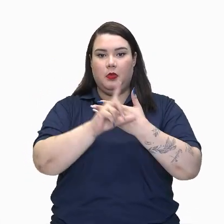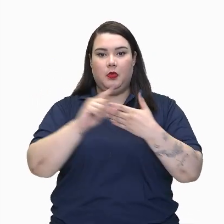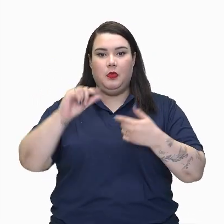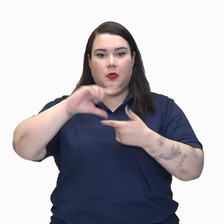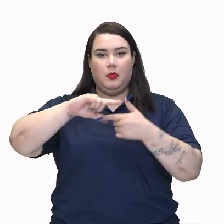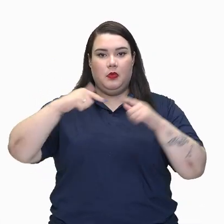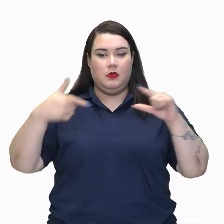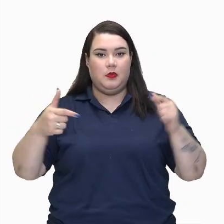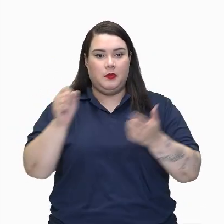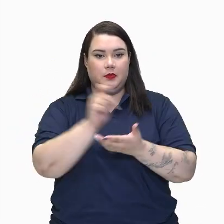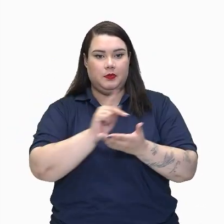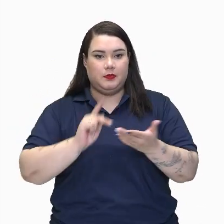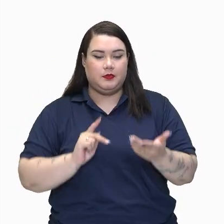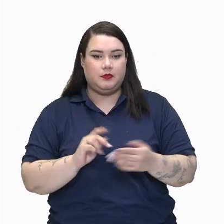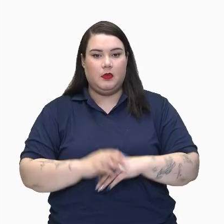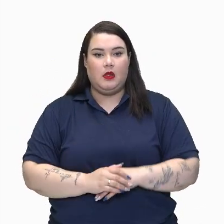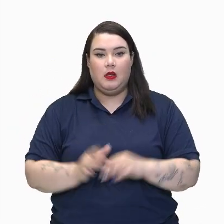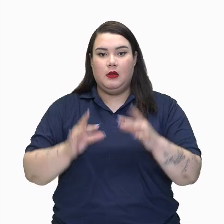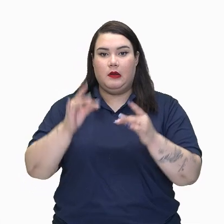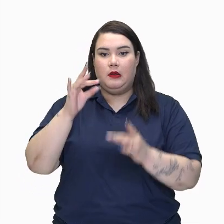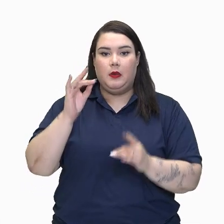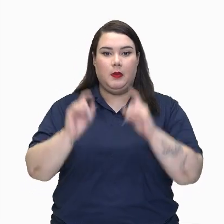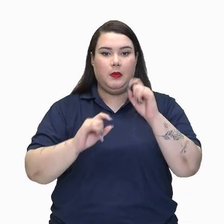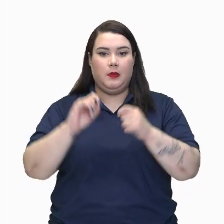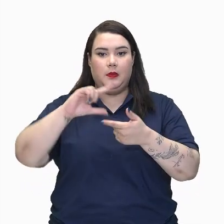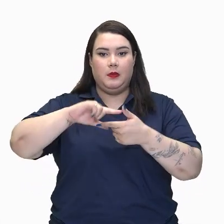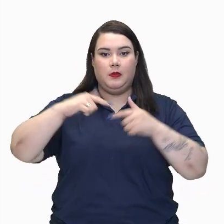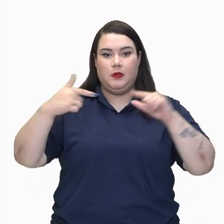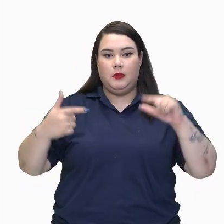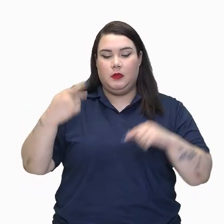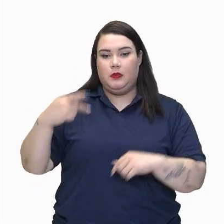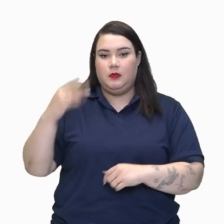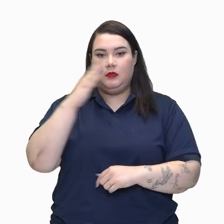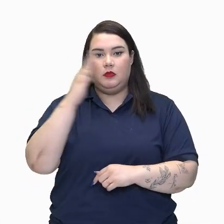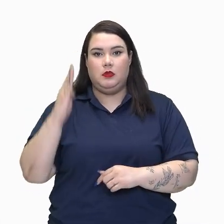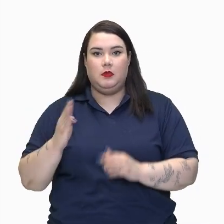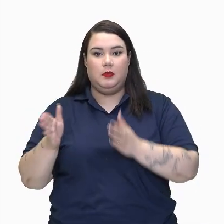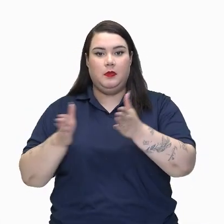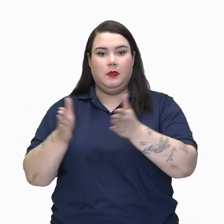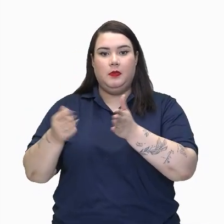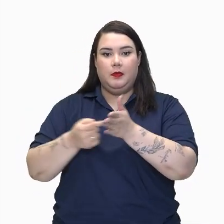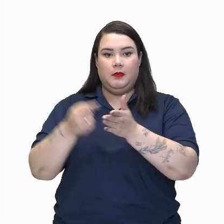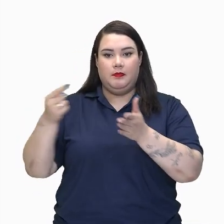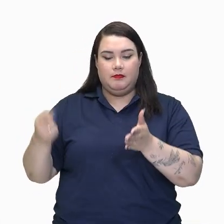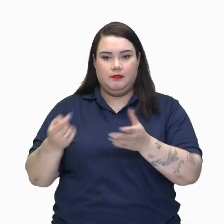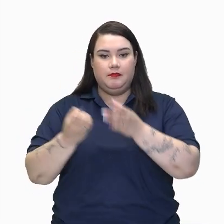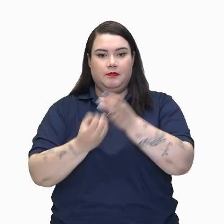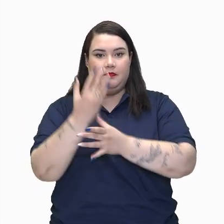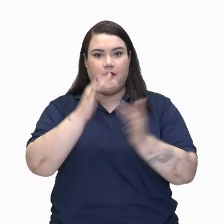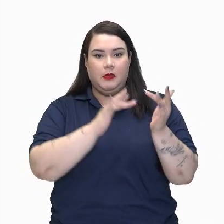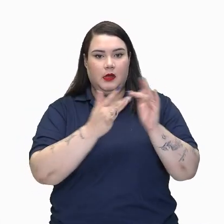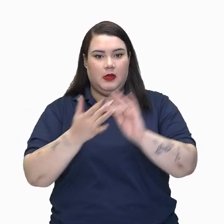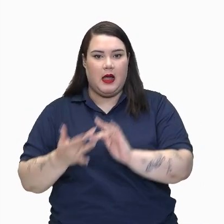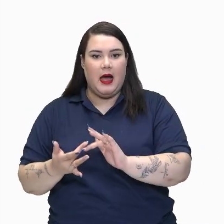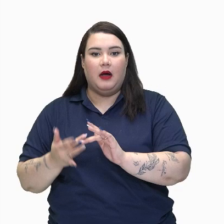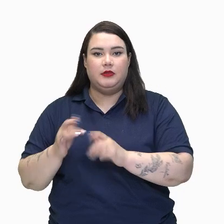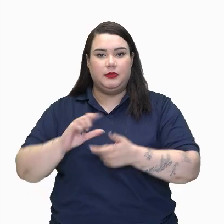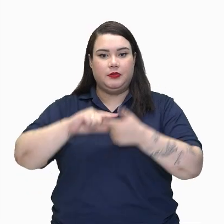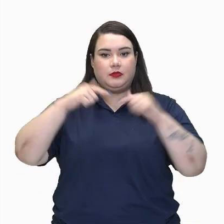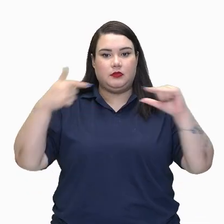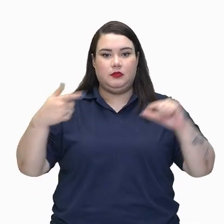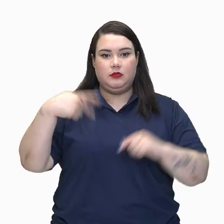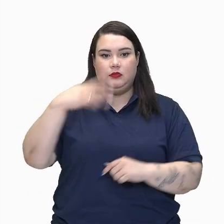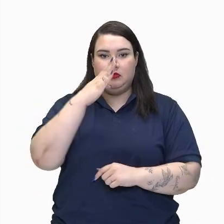modernistas, poetas e prosadores, e com detalhamento, modernismo no Brasil, primeira fase, contexto de produção, modernismo no Brasil, primeira